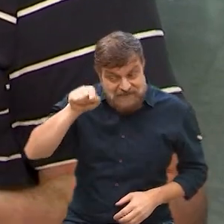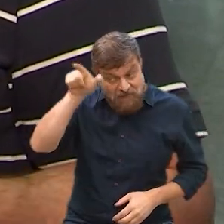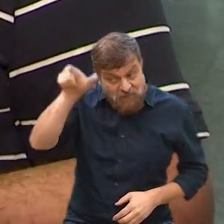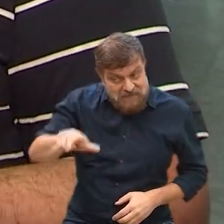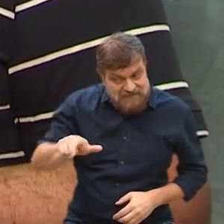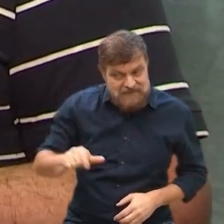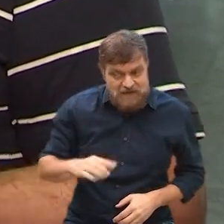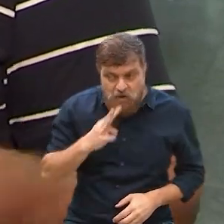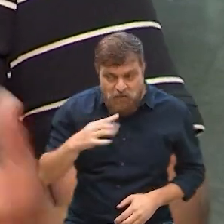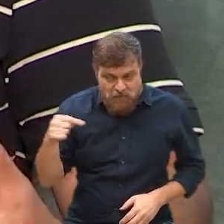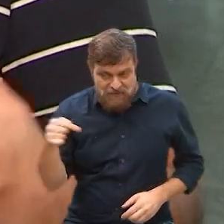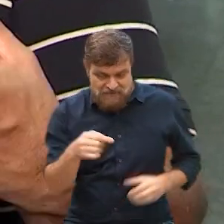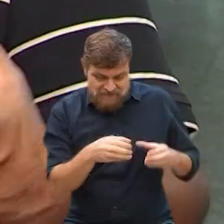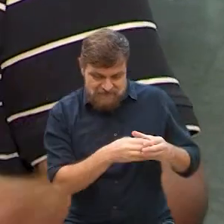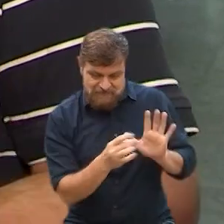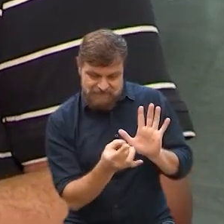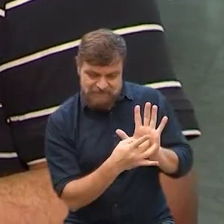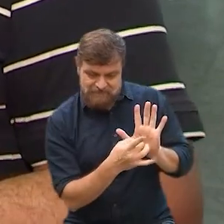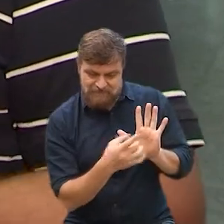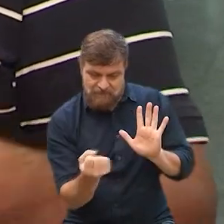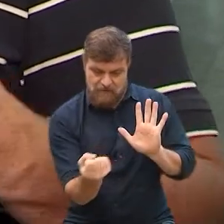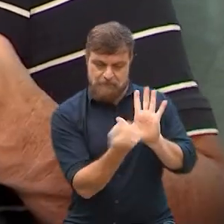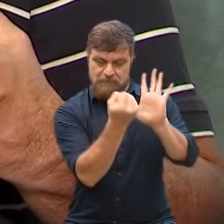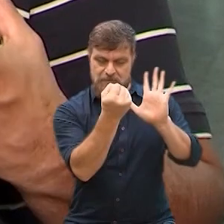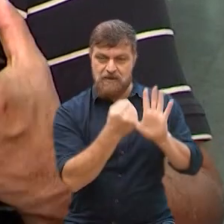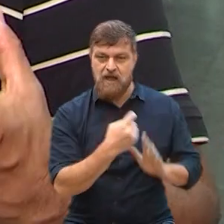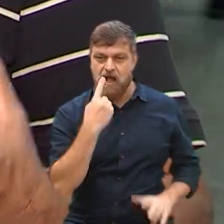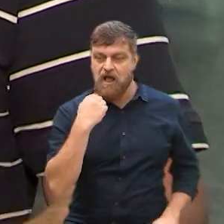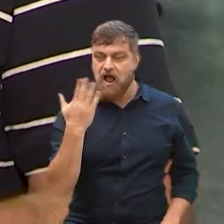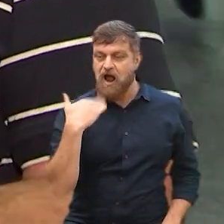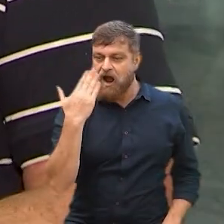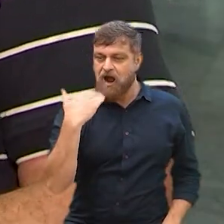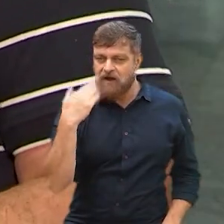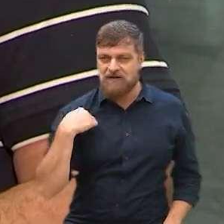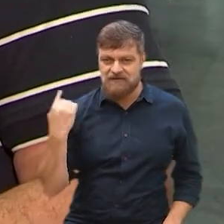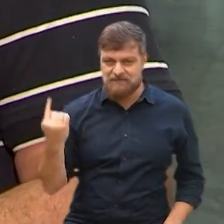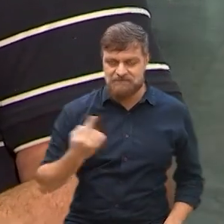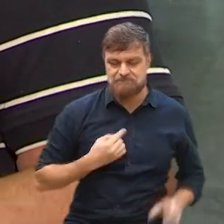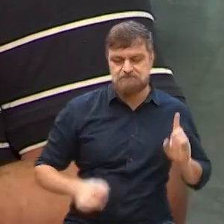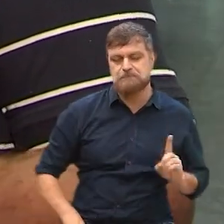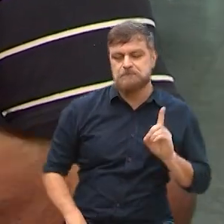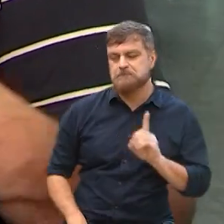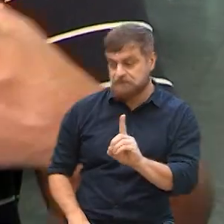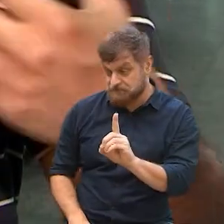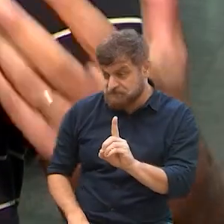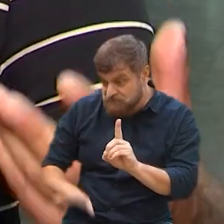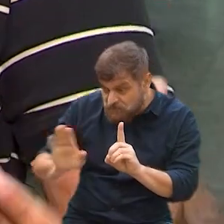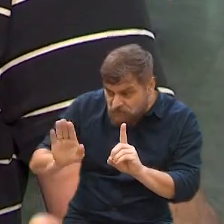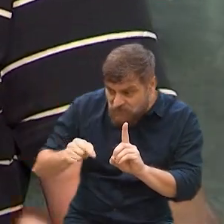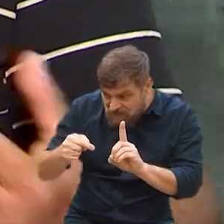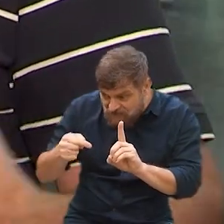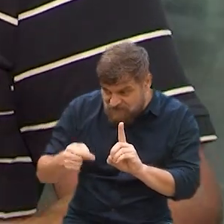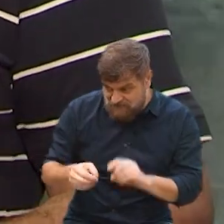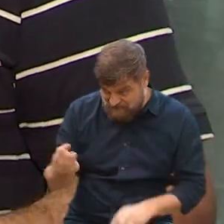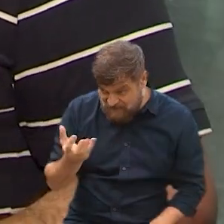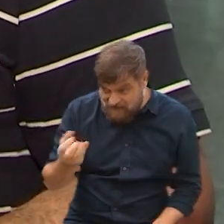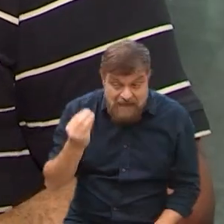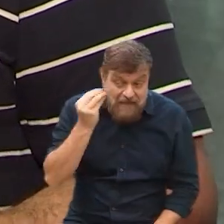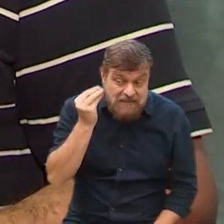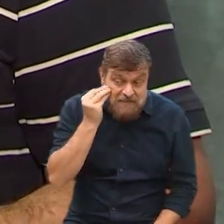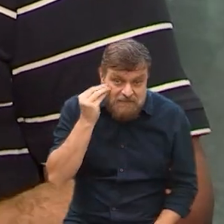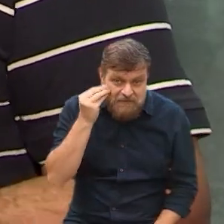produto apresenta ao prová-lo, nós chegávamos nos clientes, apresentávamos o